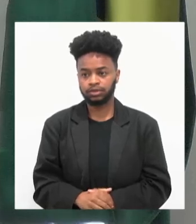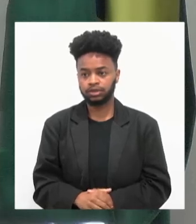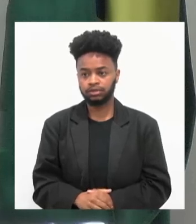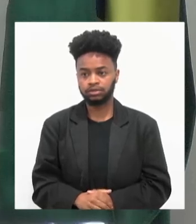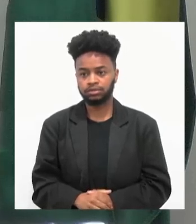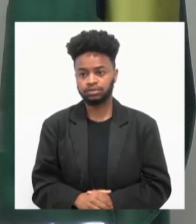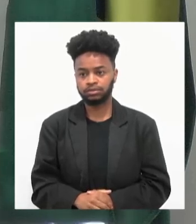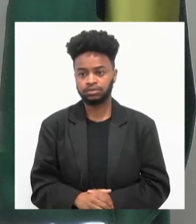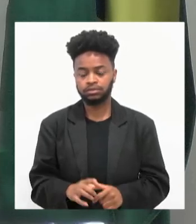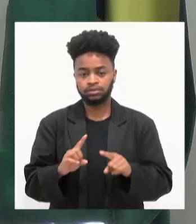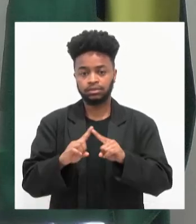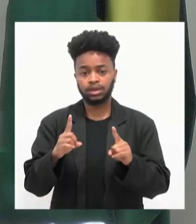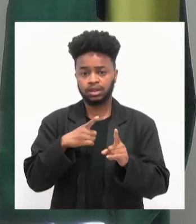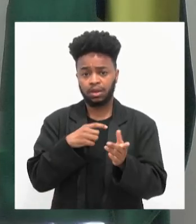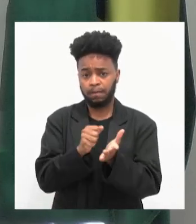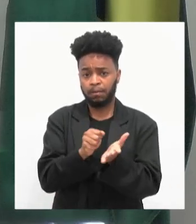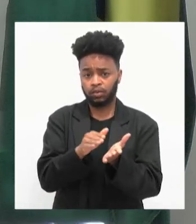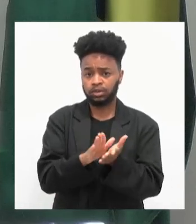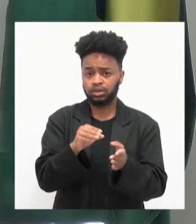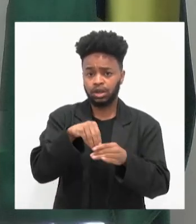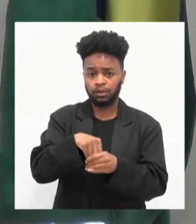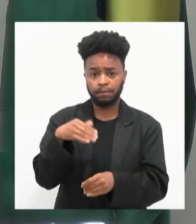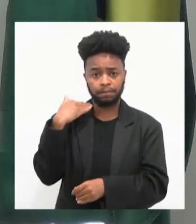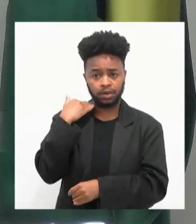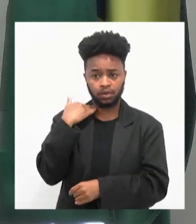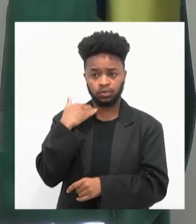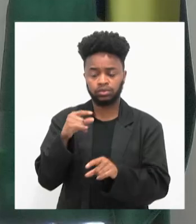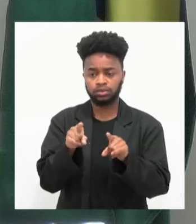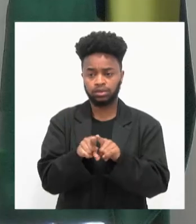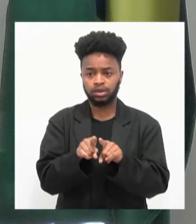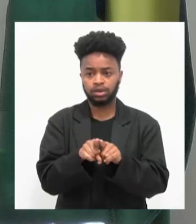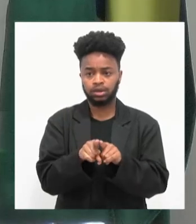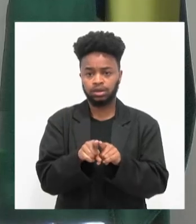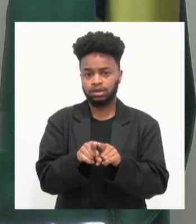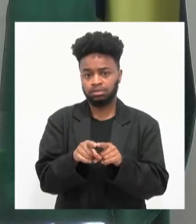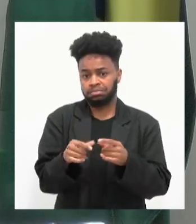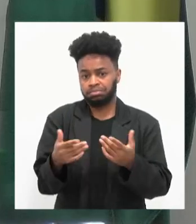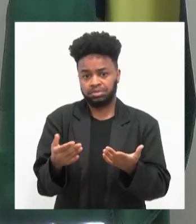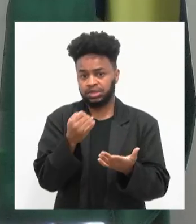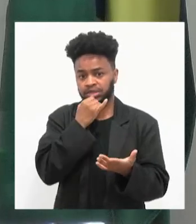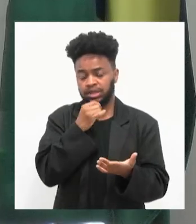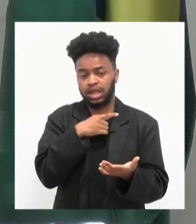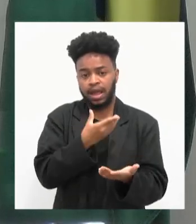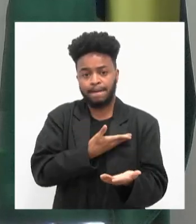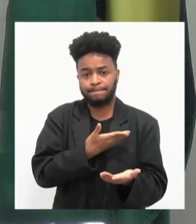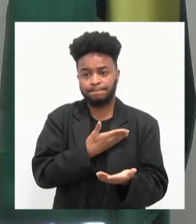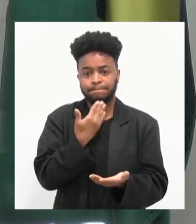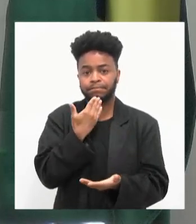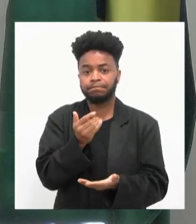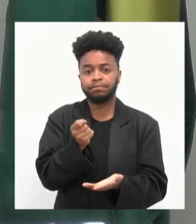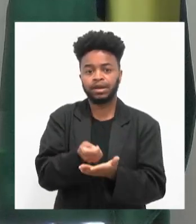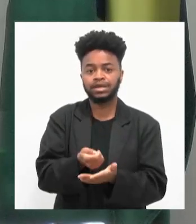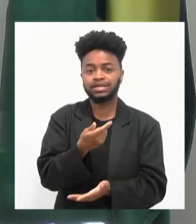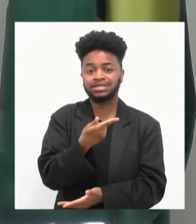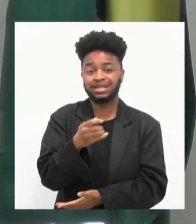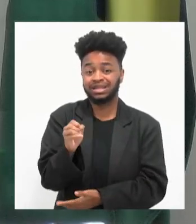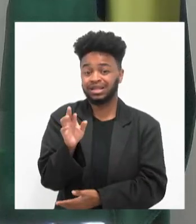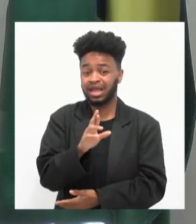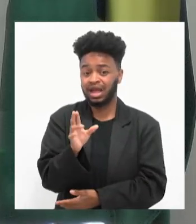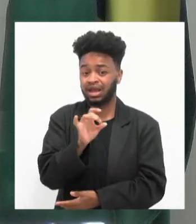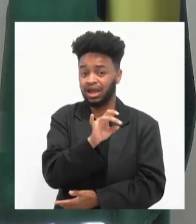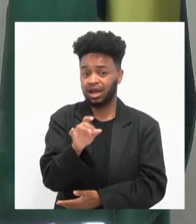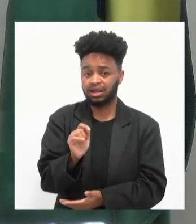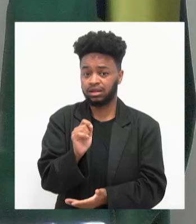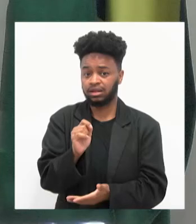paga no banco. E não tem nota E aí, fiscal. onde fica um amiguinho deles lá, cobrando R$70 por boleto E, pago.